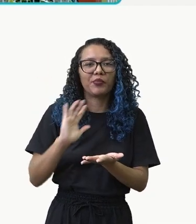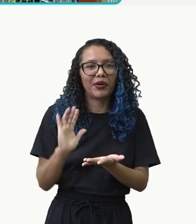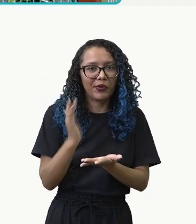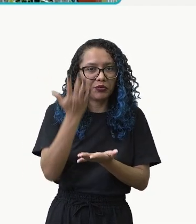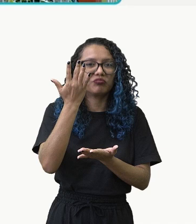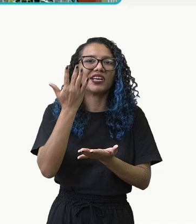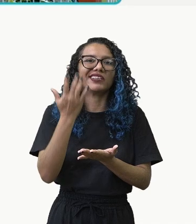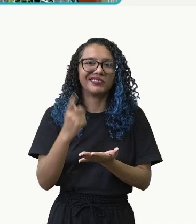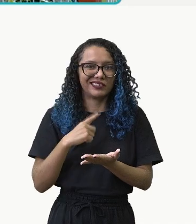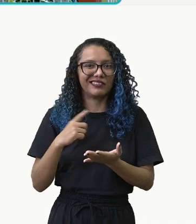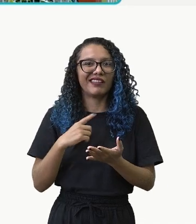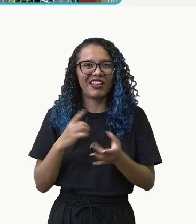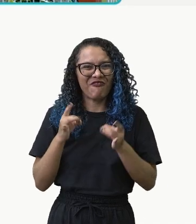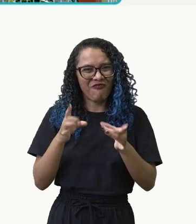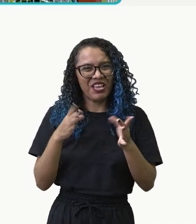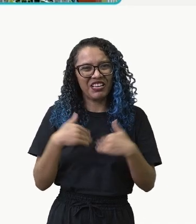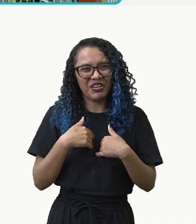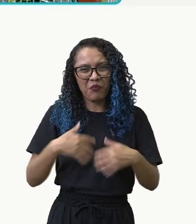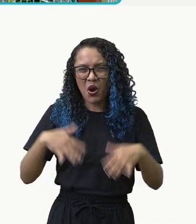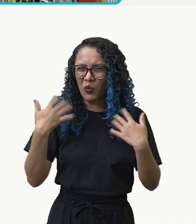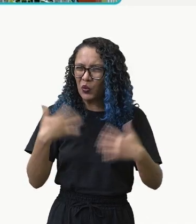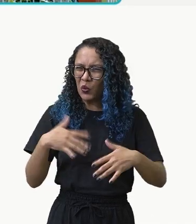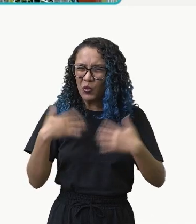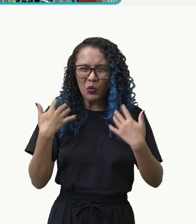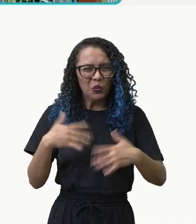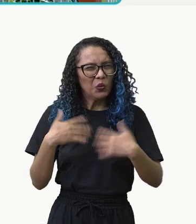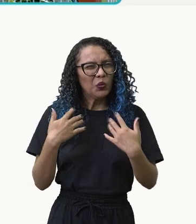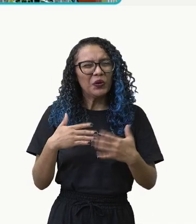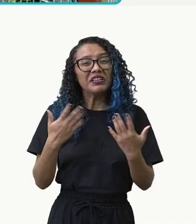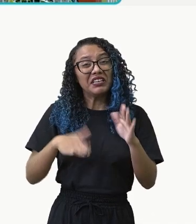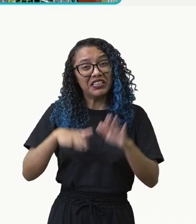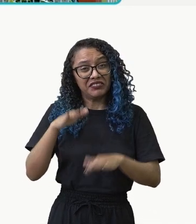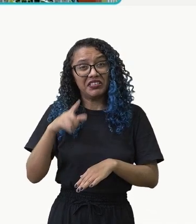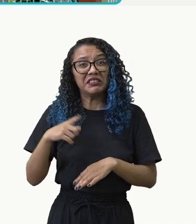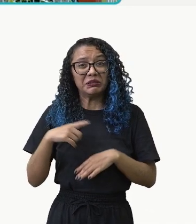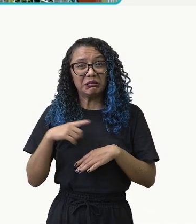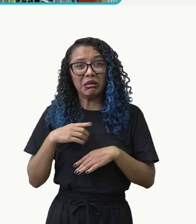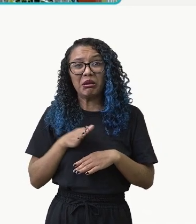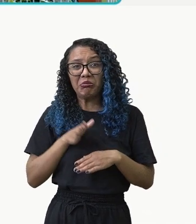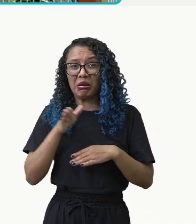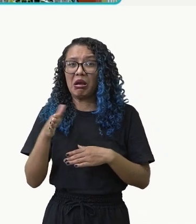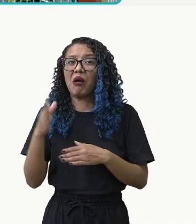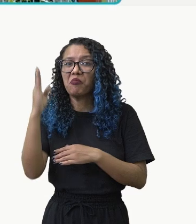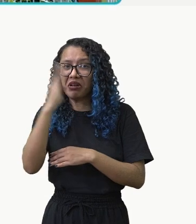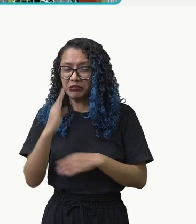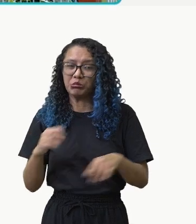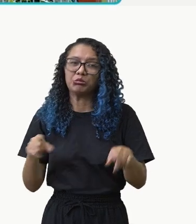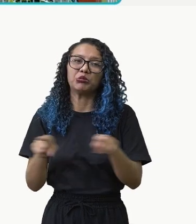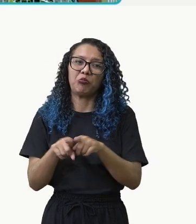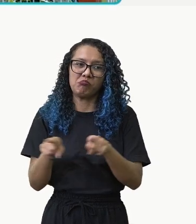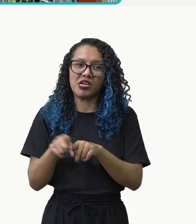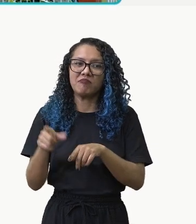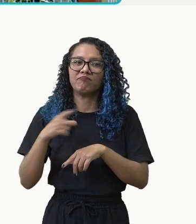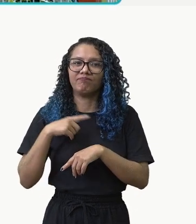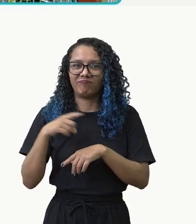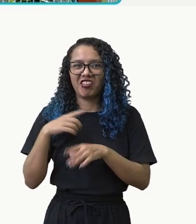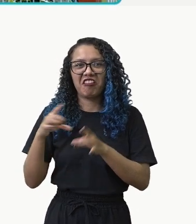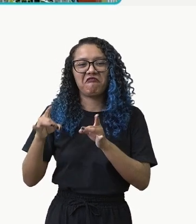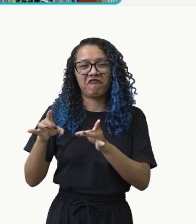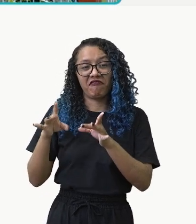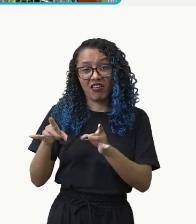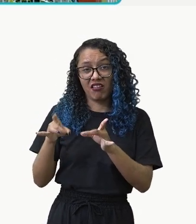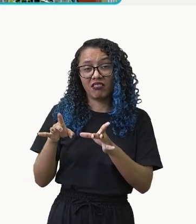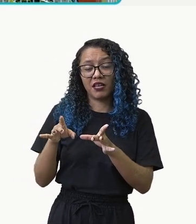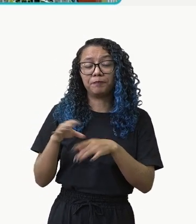é intenso e geralmente passa pelo Brasil lá Maçon e entendemos a Maçon aqui não